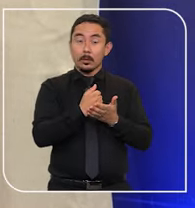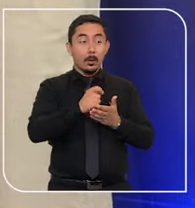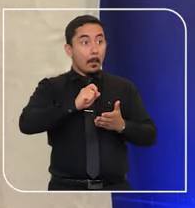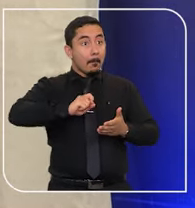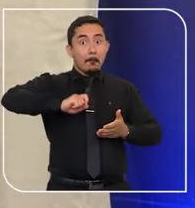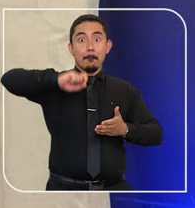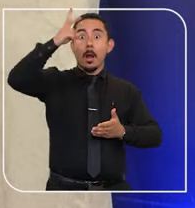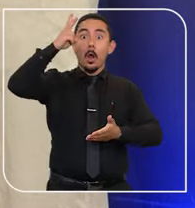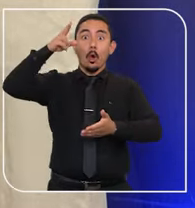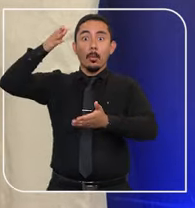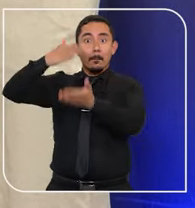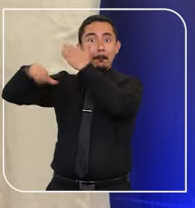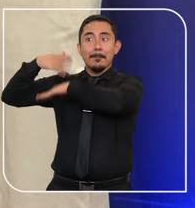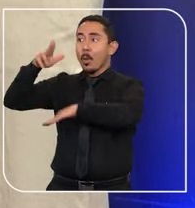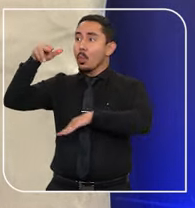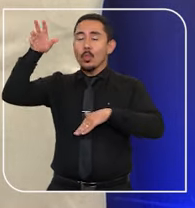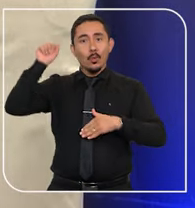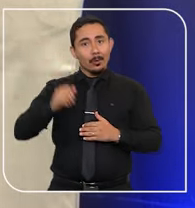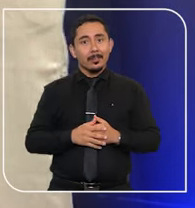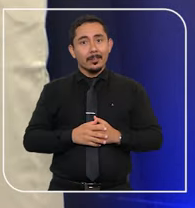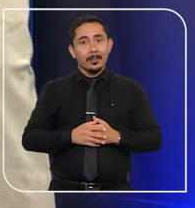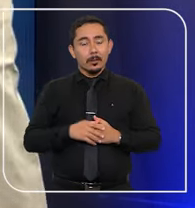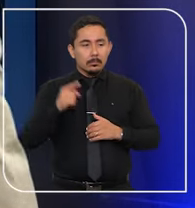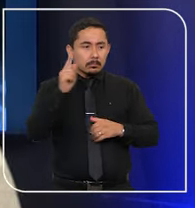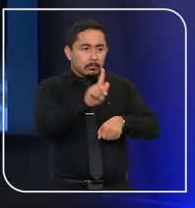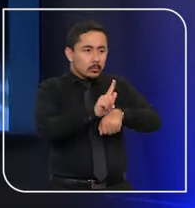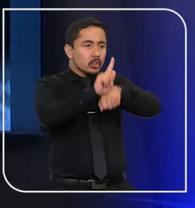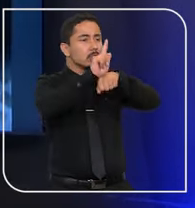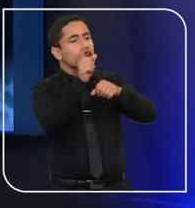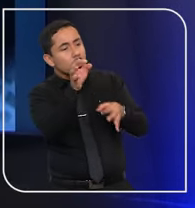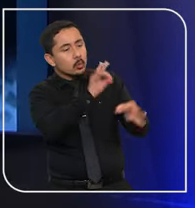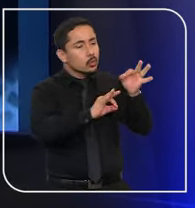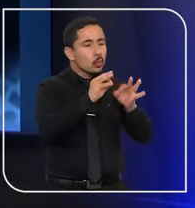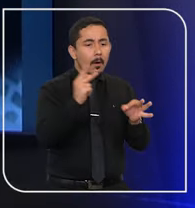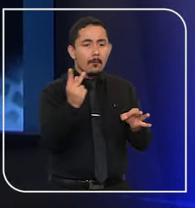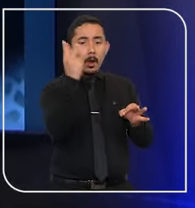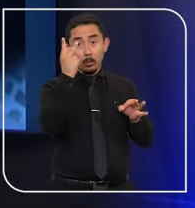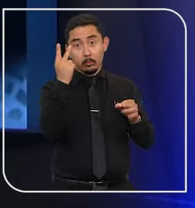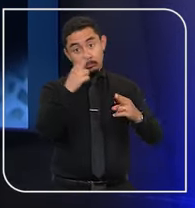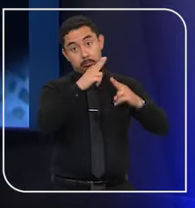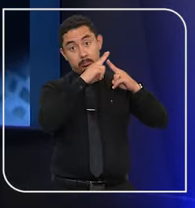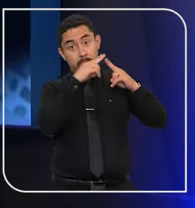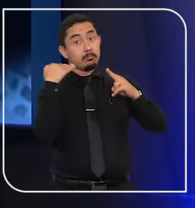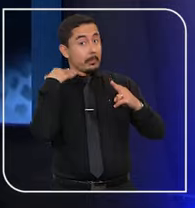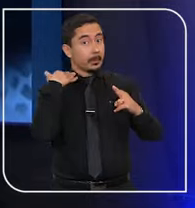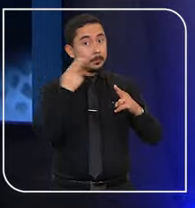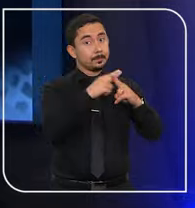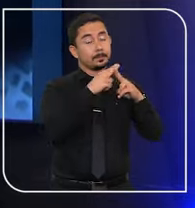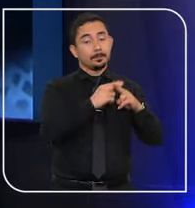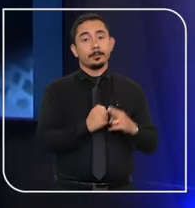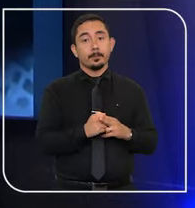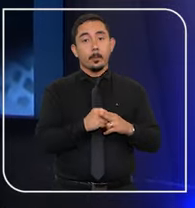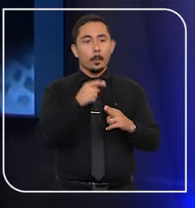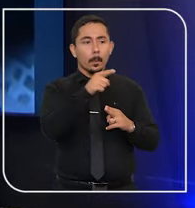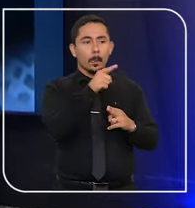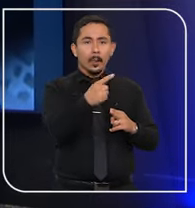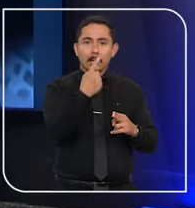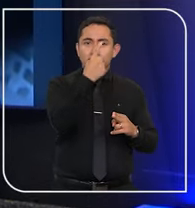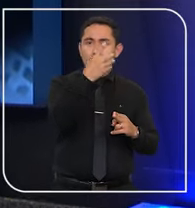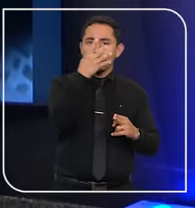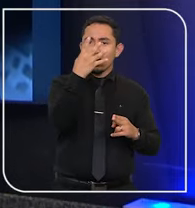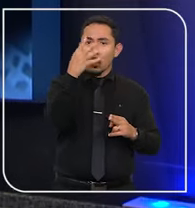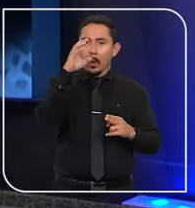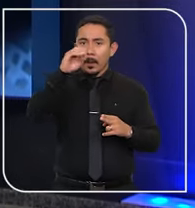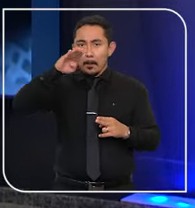maior da história do fundo responsável por gerir os valores a Caixa Econômica Federal liberou mais